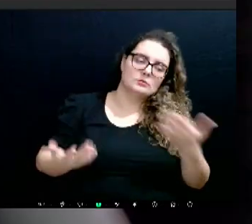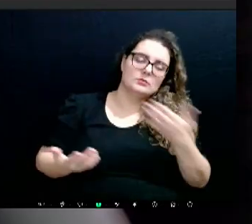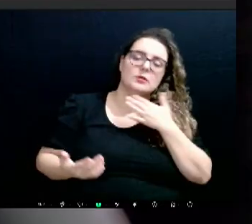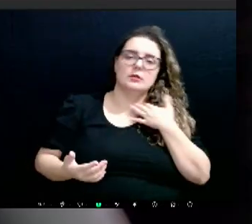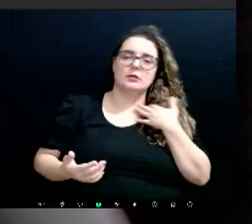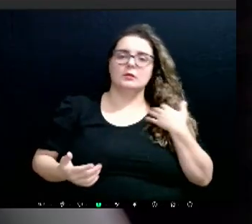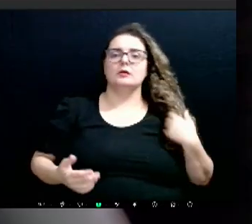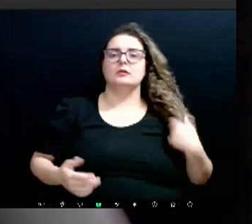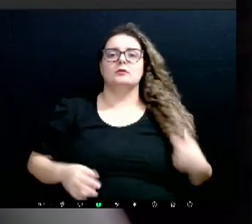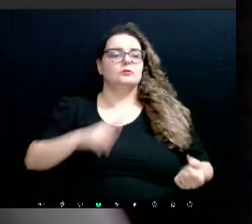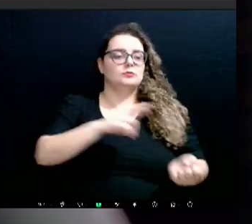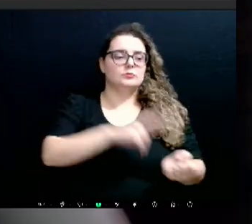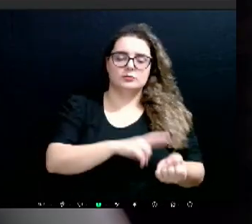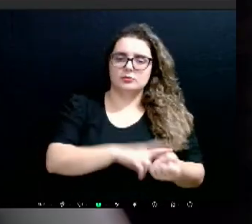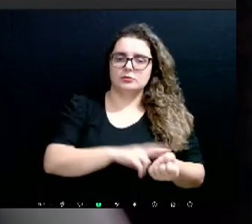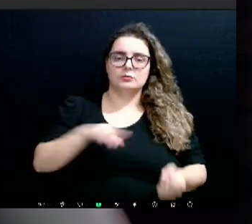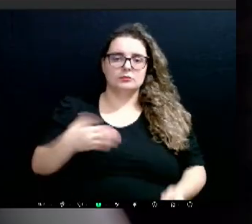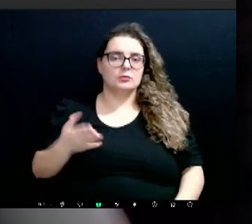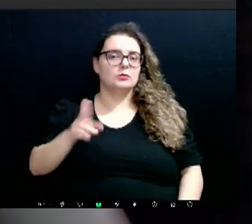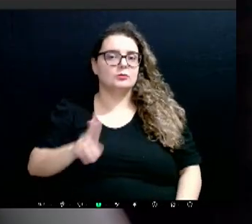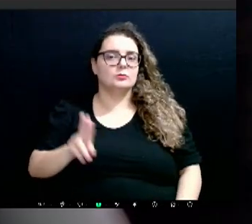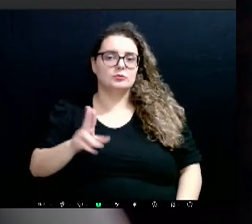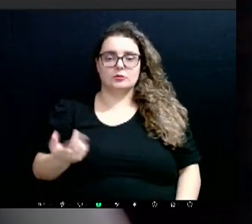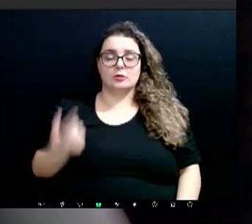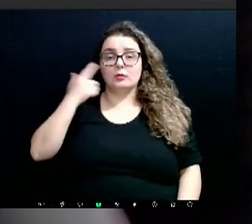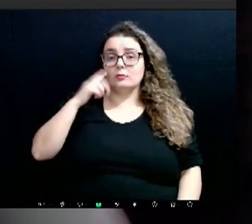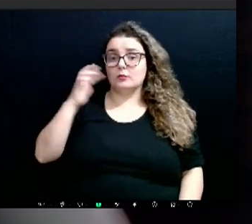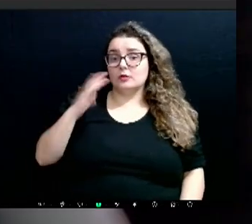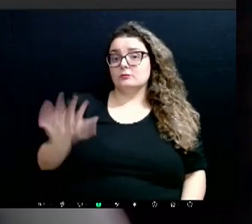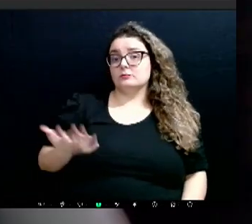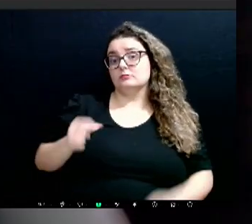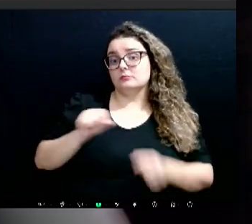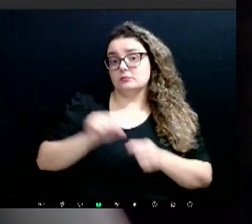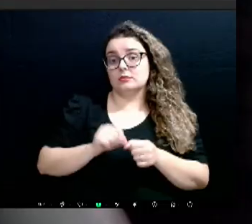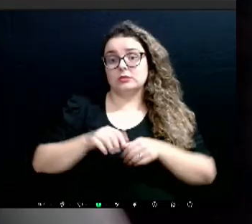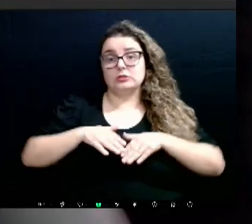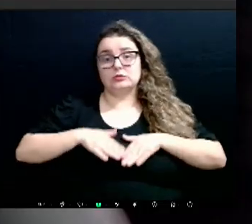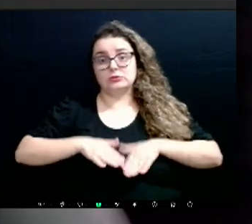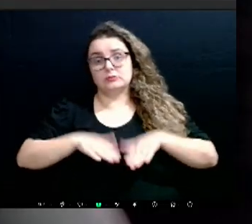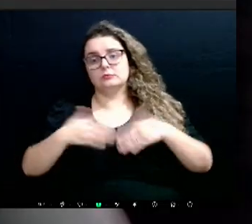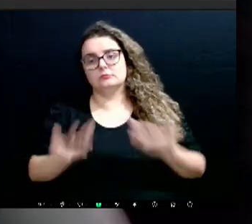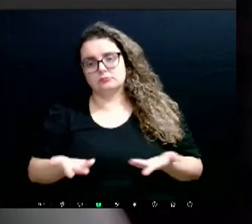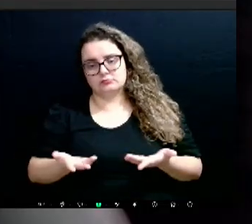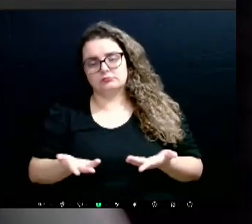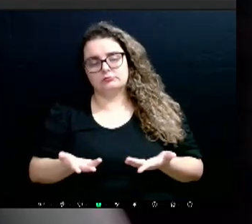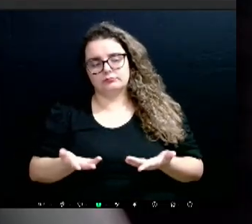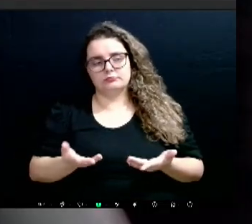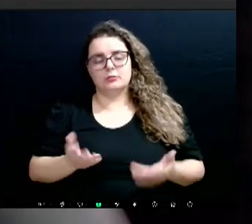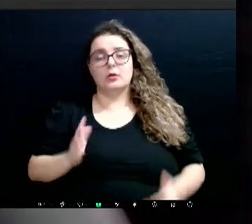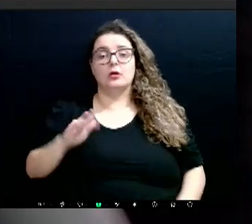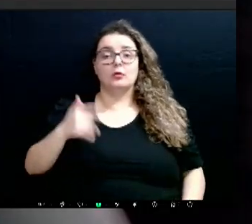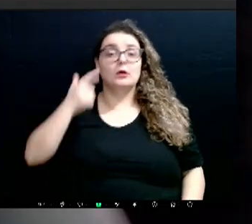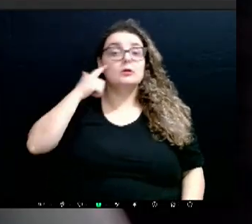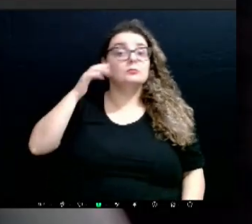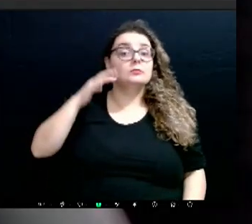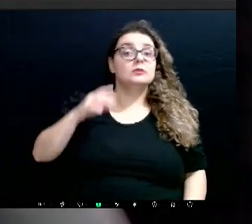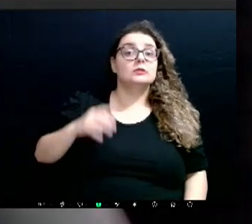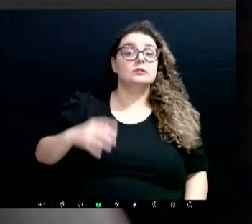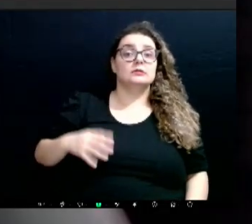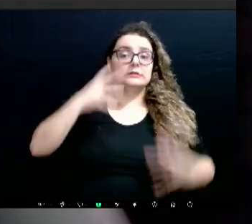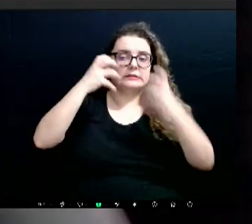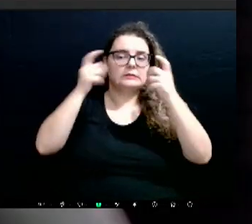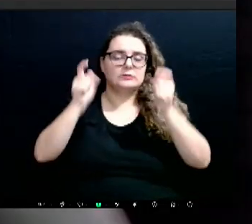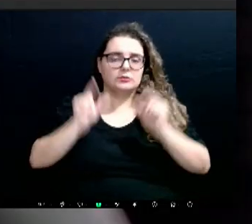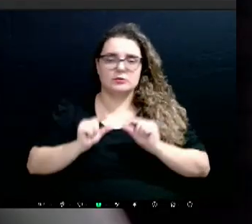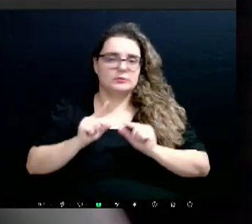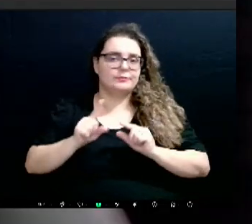ritmo quando você utiliza pensando que você está fazendo um descanso. Então, por isso, ao pensar que está desestressando, não, você está se